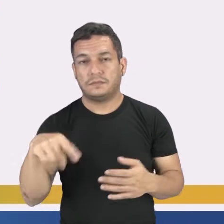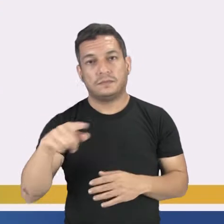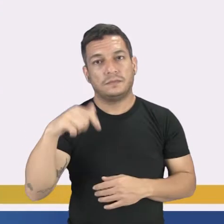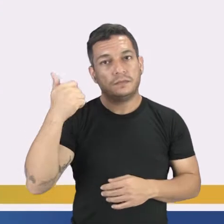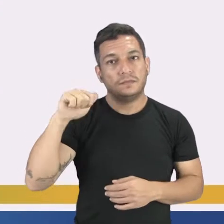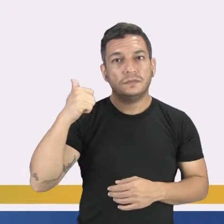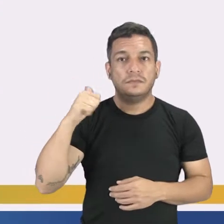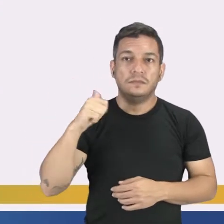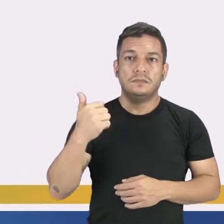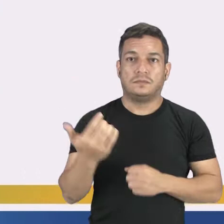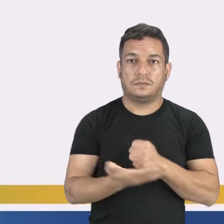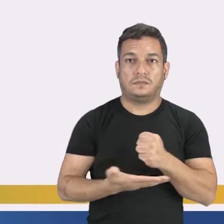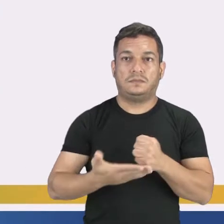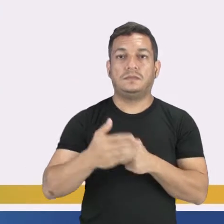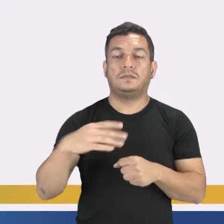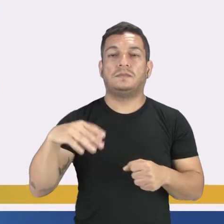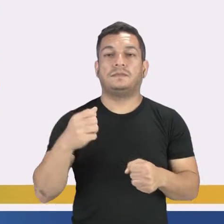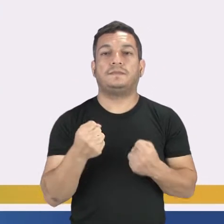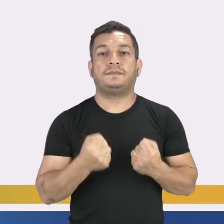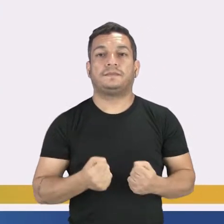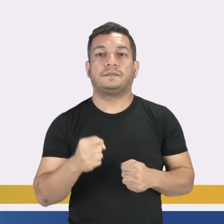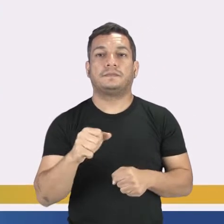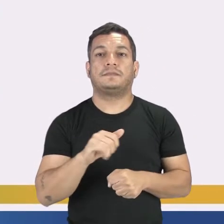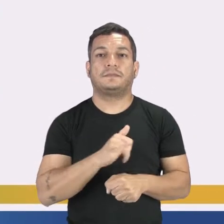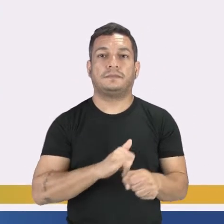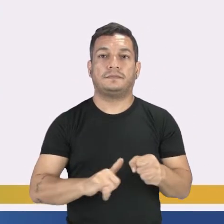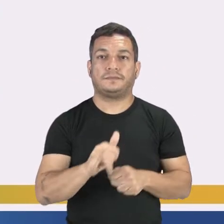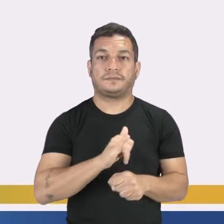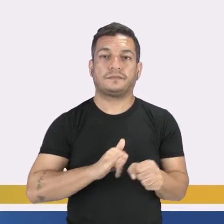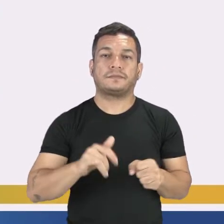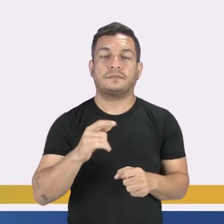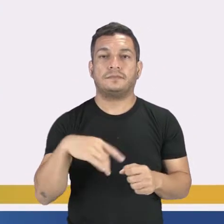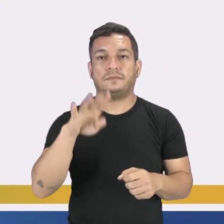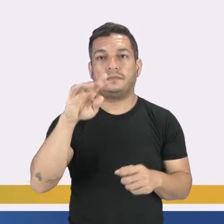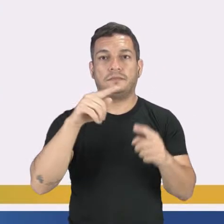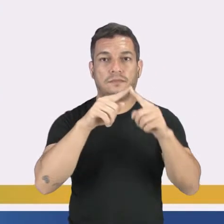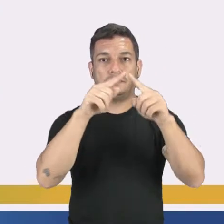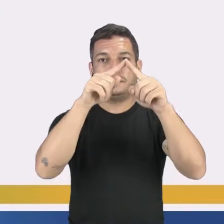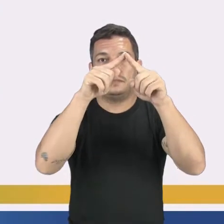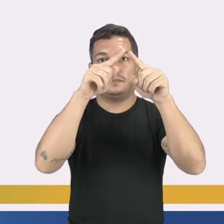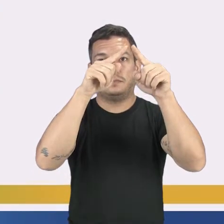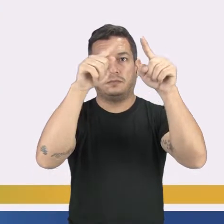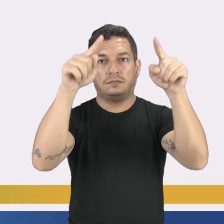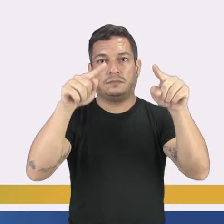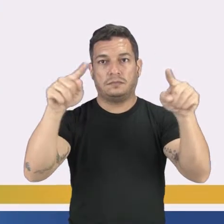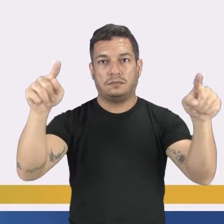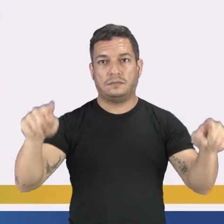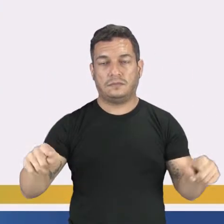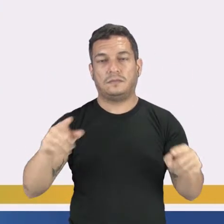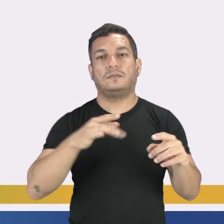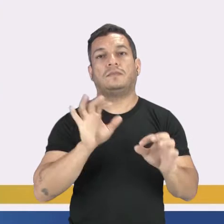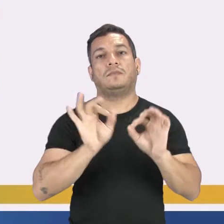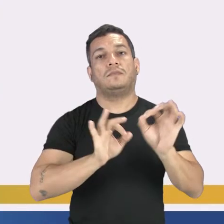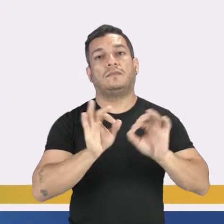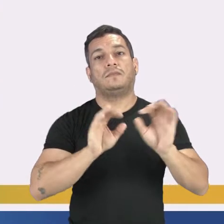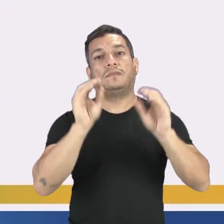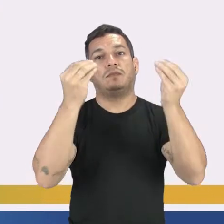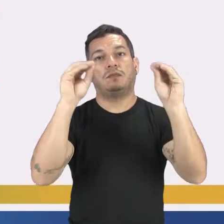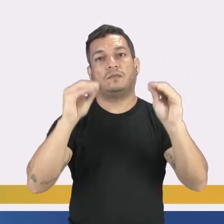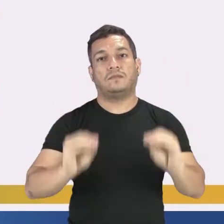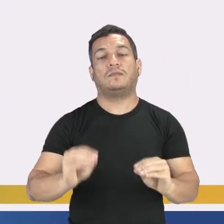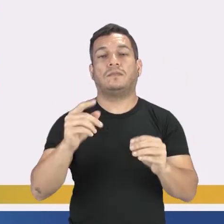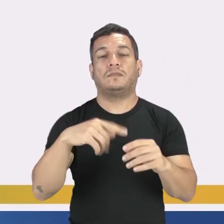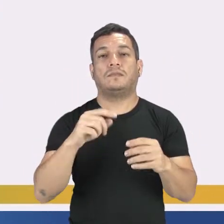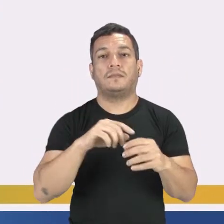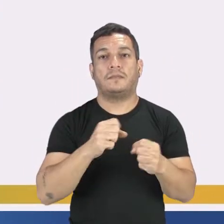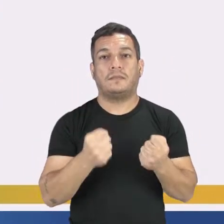a partir dali da massa atômica dele. Na tabela periódica estão dispostos e organizados por